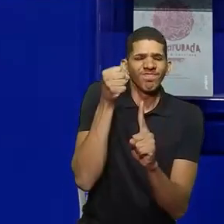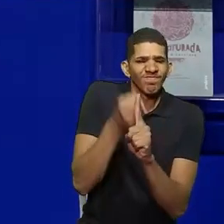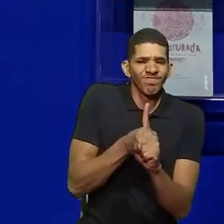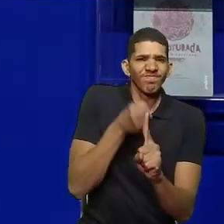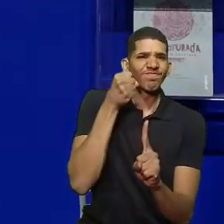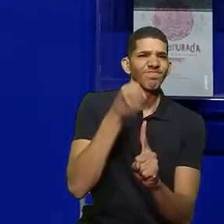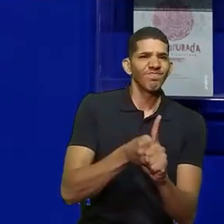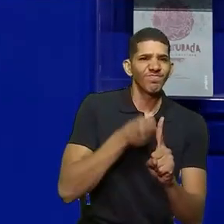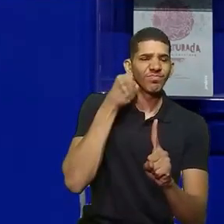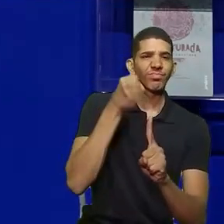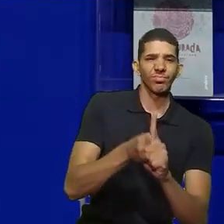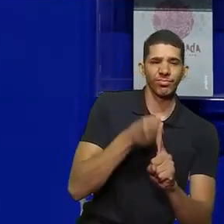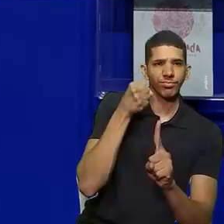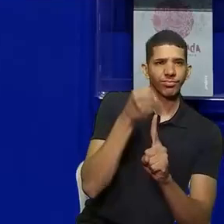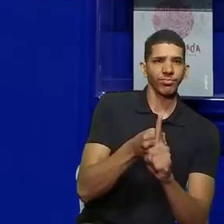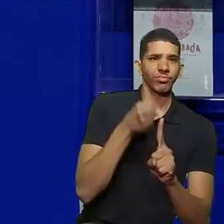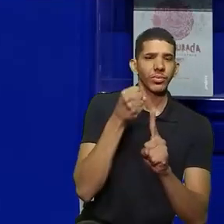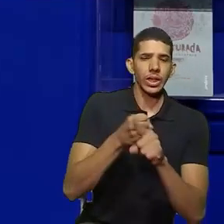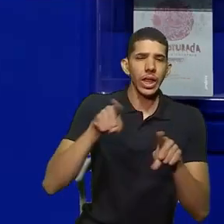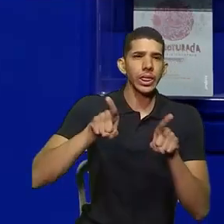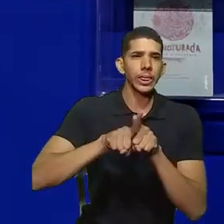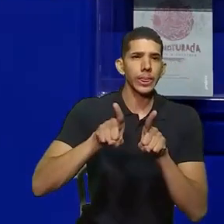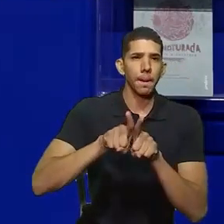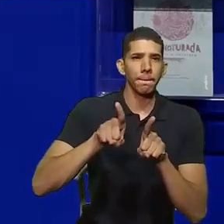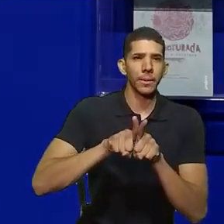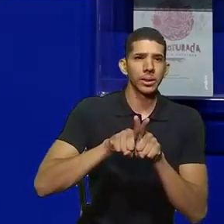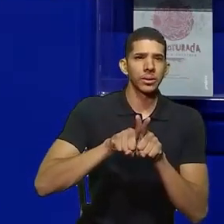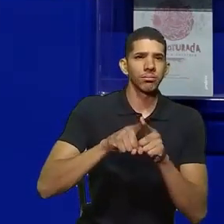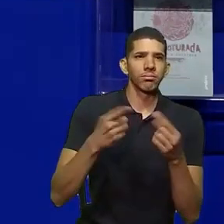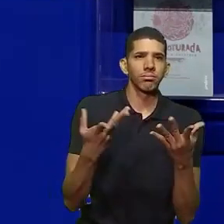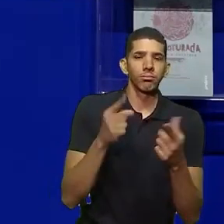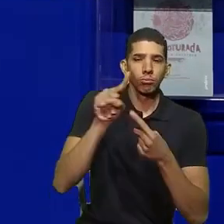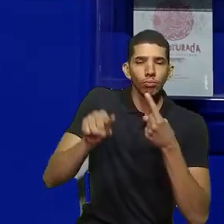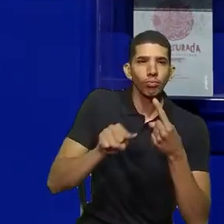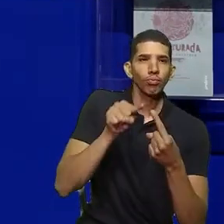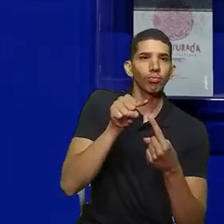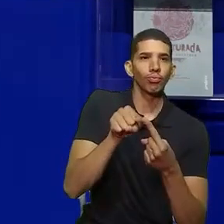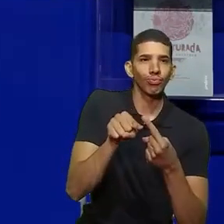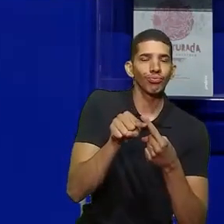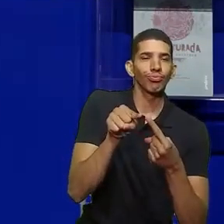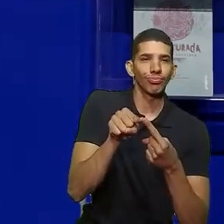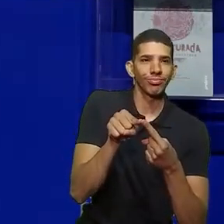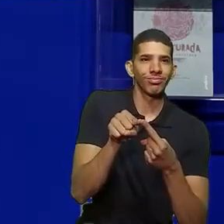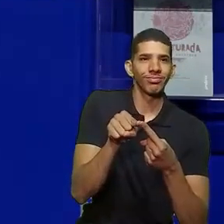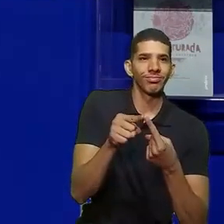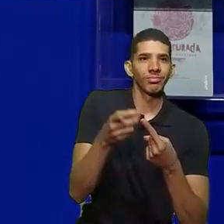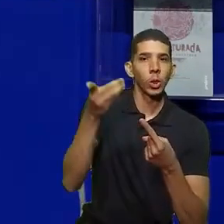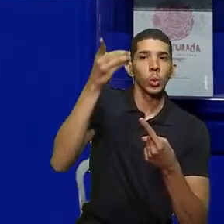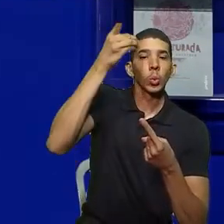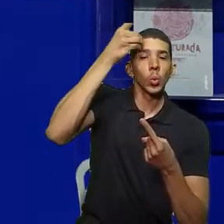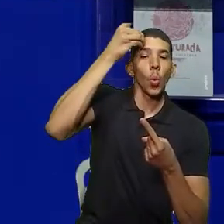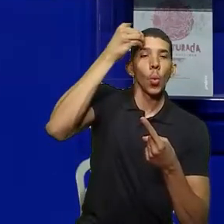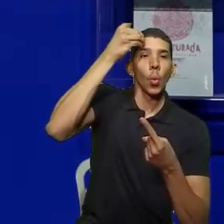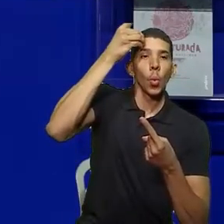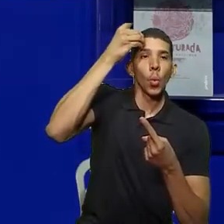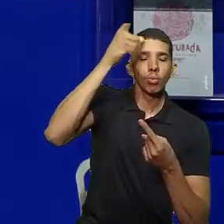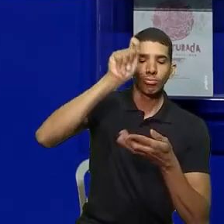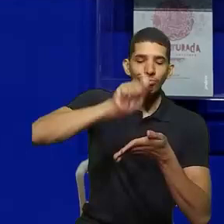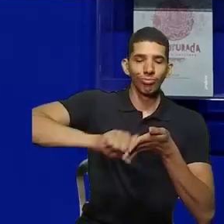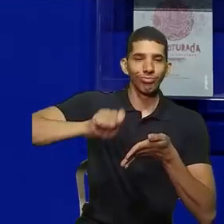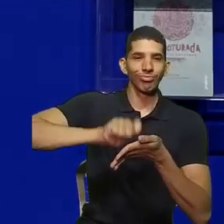então nós tomamos também esse ofício da escrita a ferro e a fogo. Que bom que o